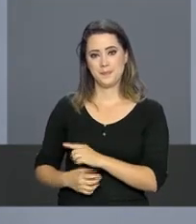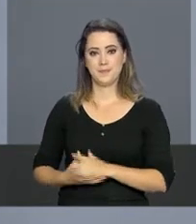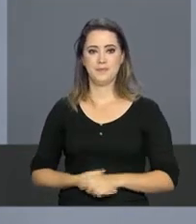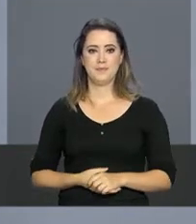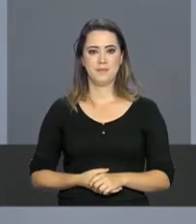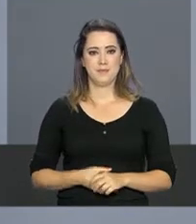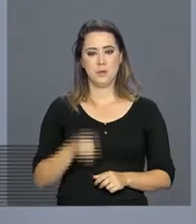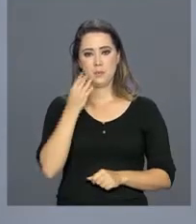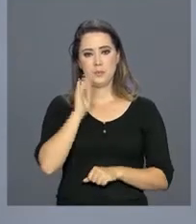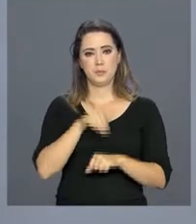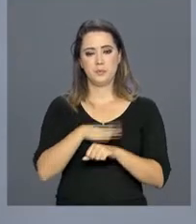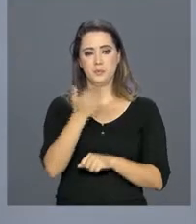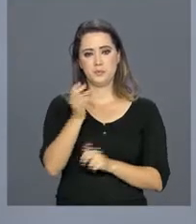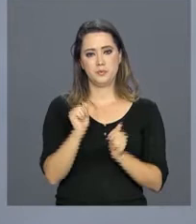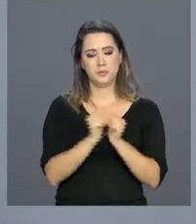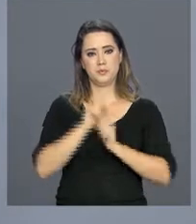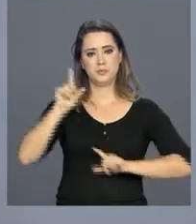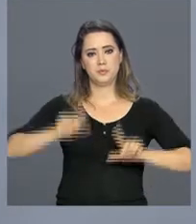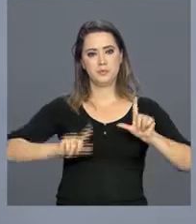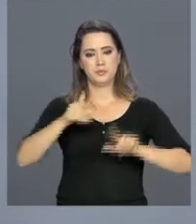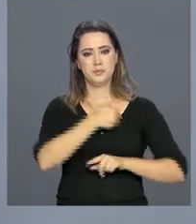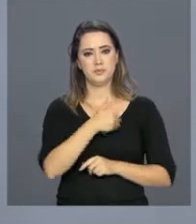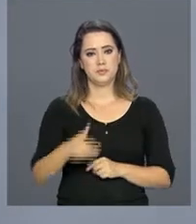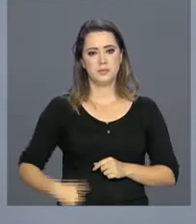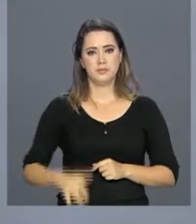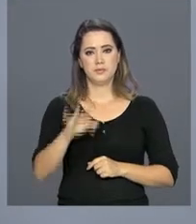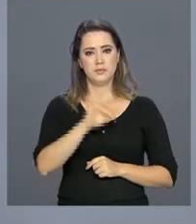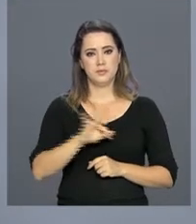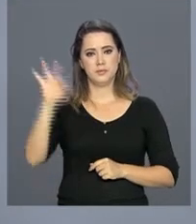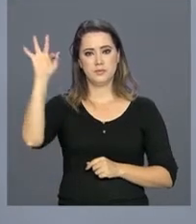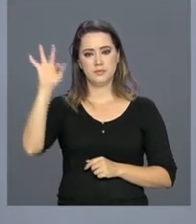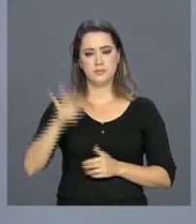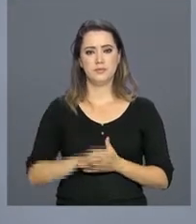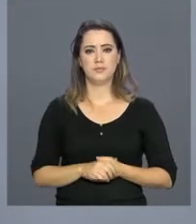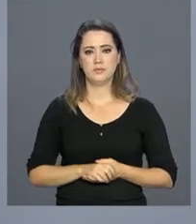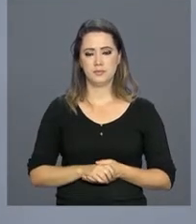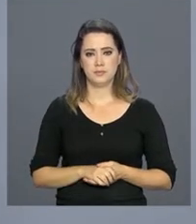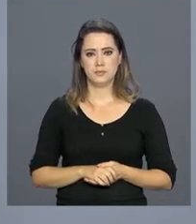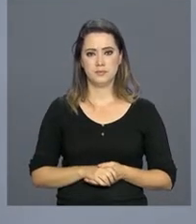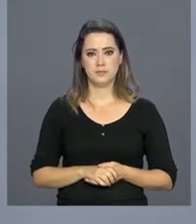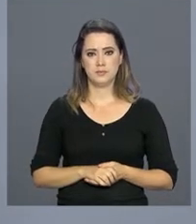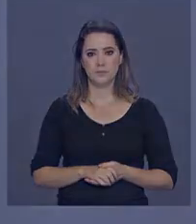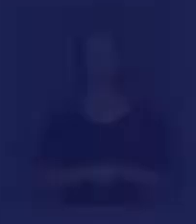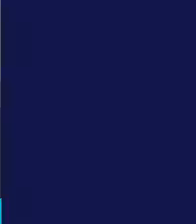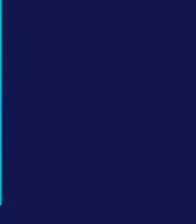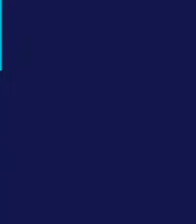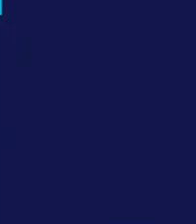uma ótima noite pra você continue com a gente aqui na nbr a tv do governo federal